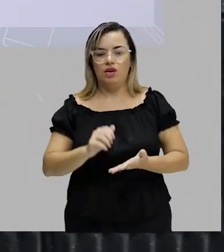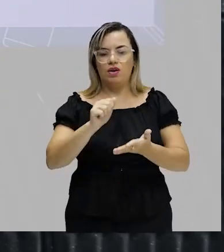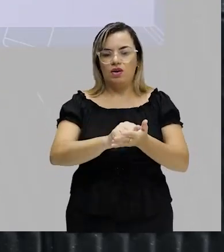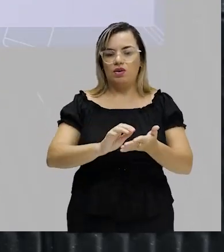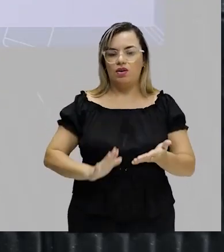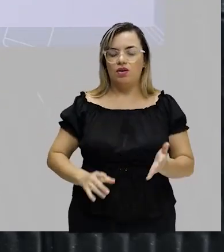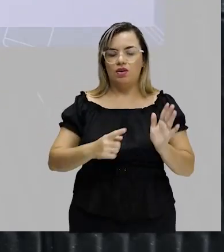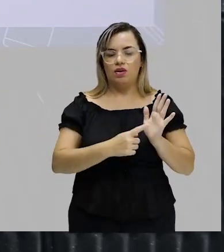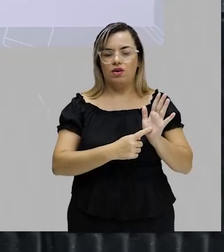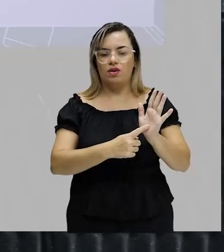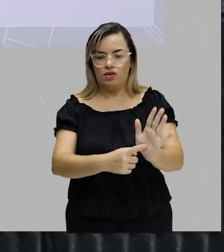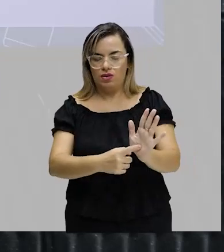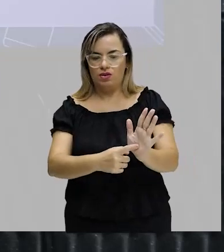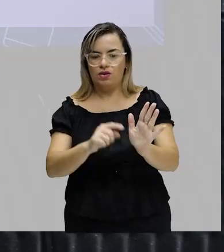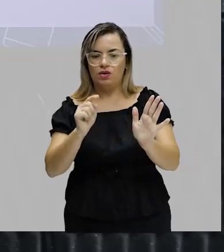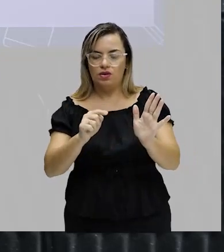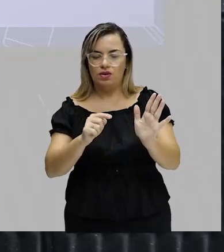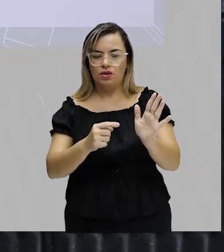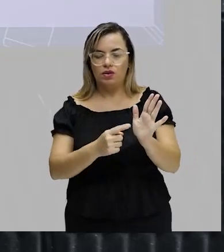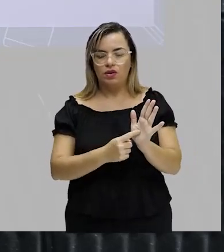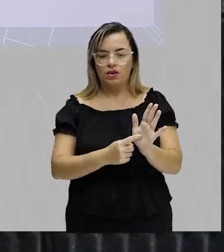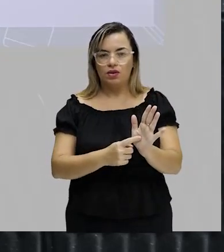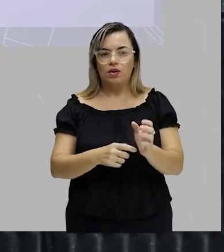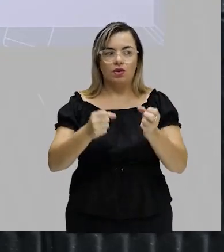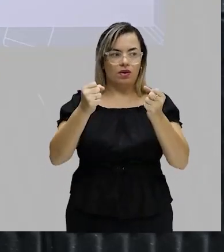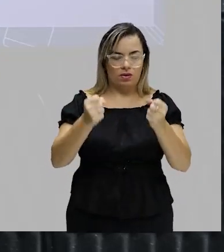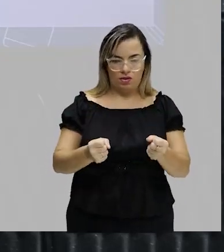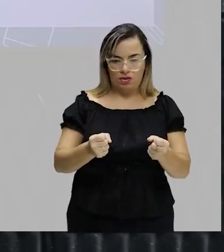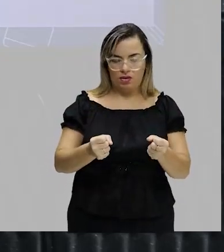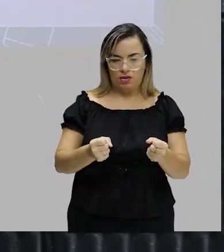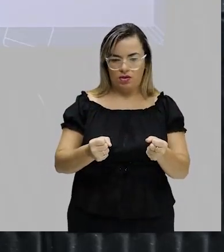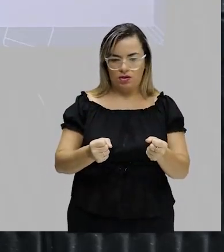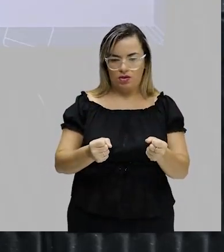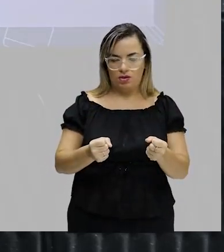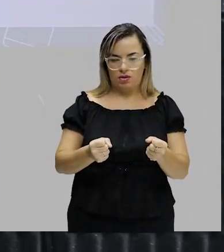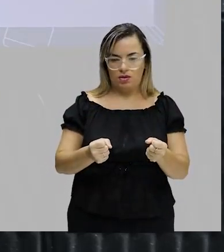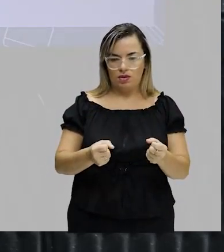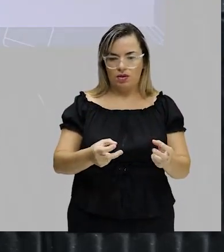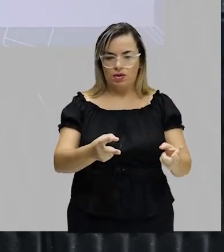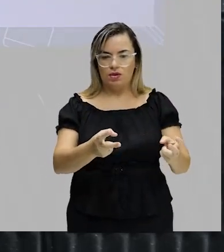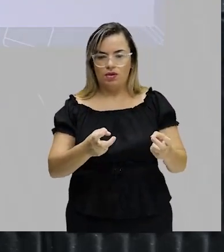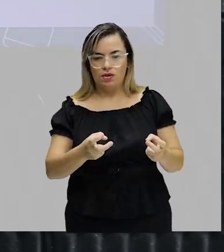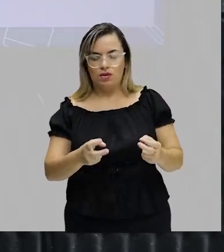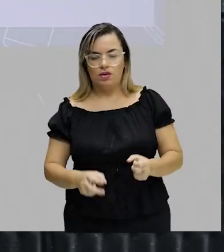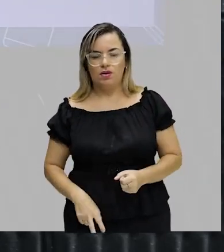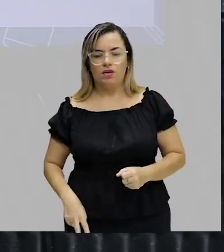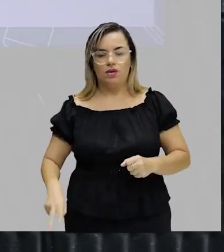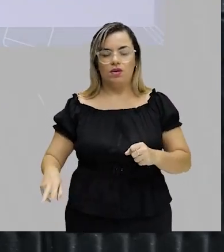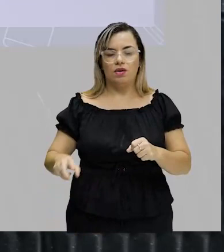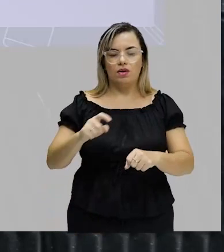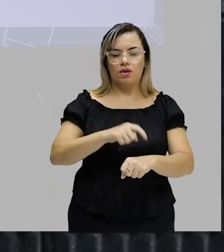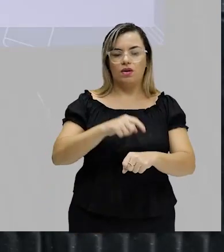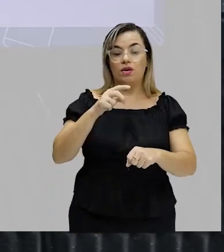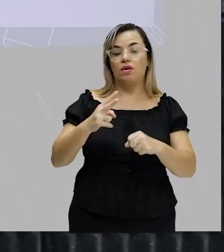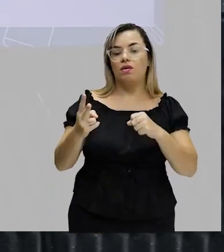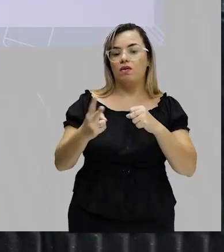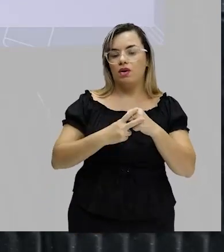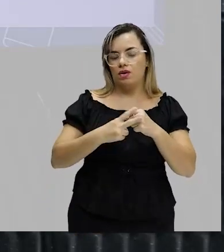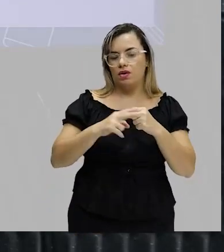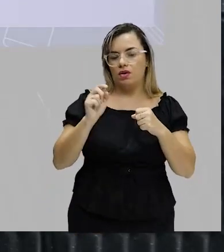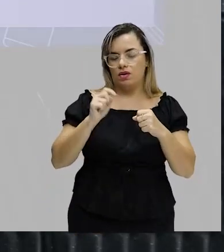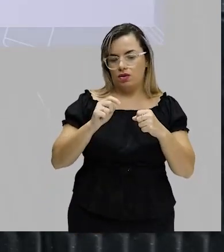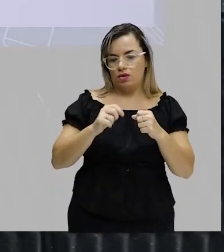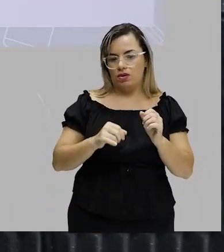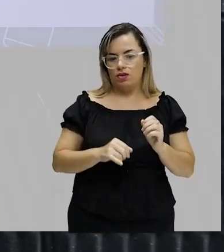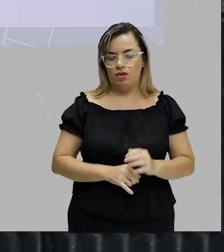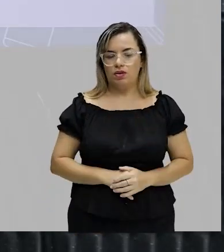agora. Vou mostrar para vocês algumas situações em que nós podemos observar esses tempos verbais. O que a gente identificou até aqui? Que quando